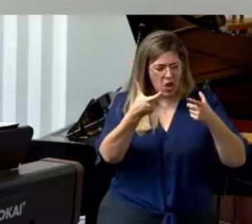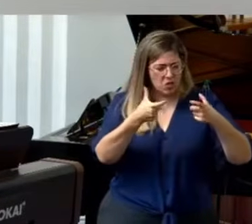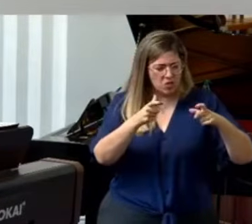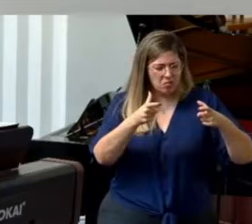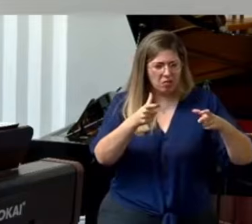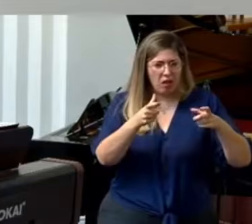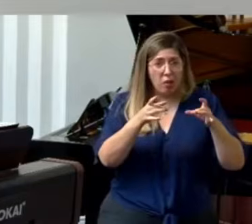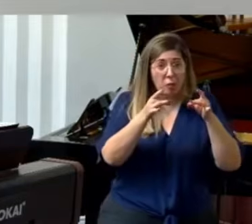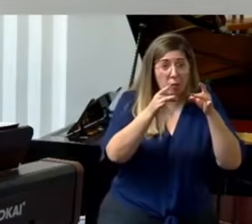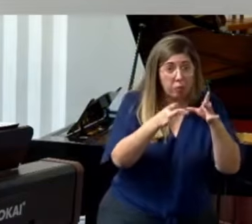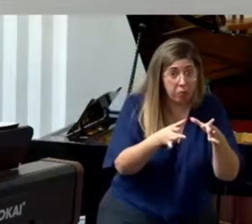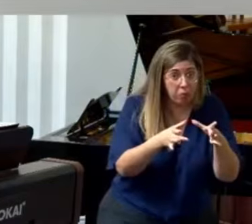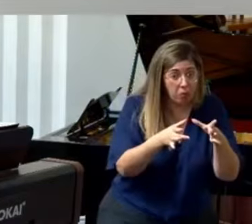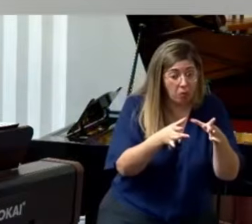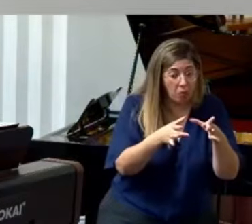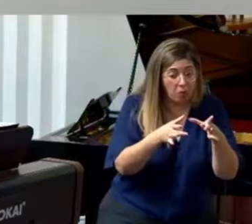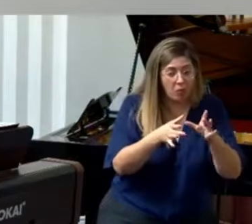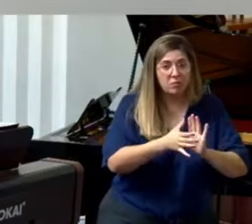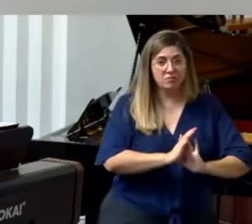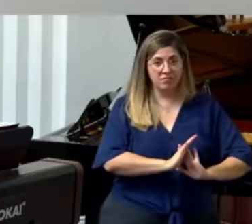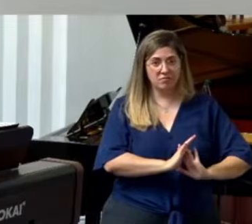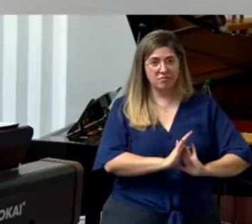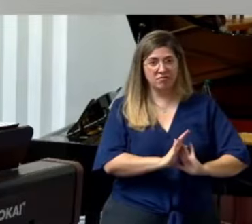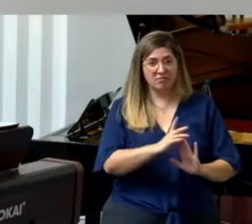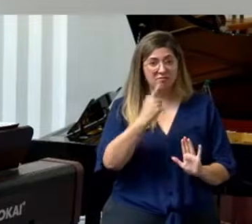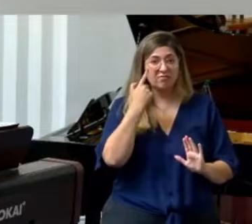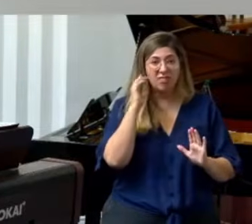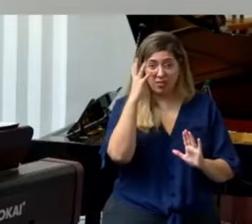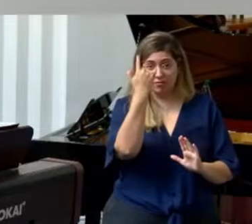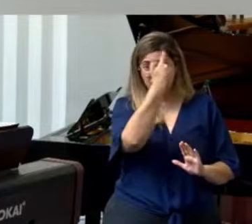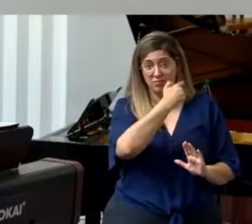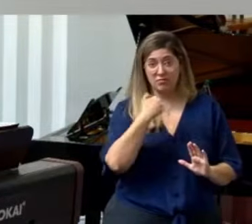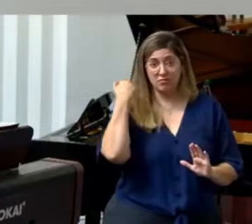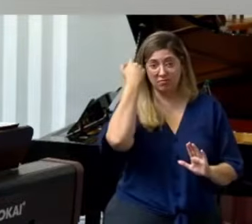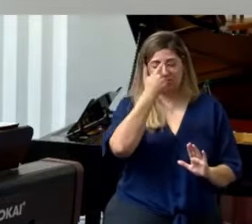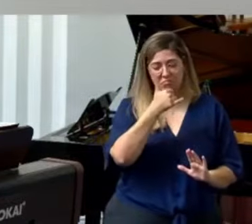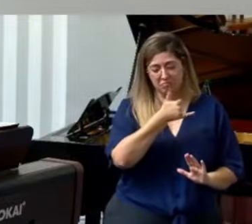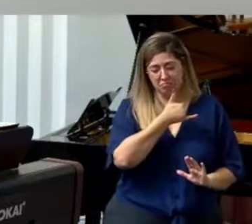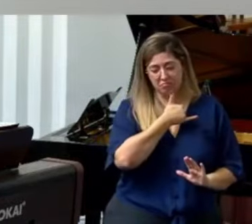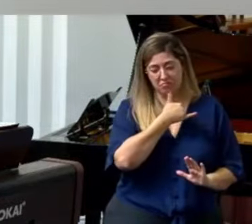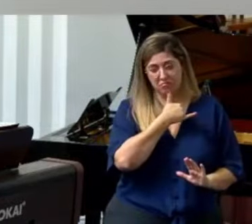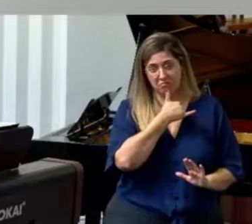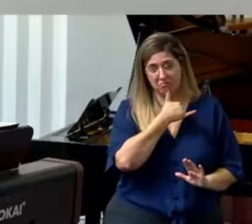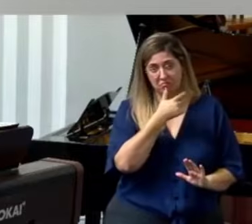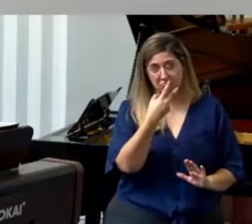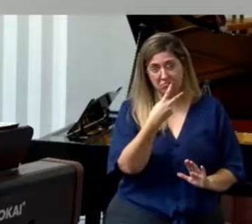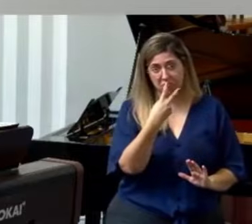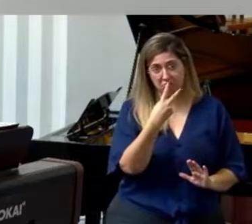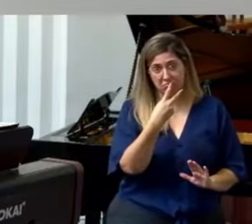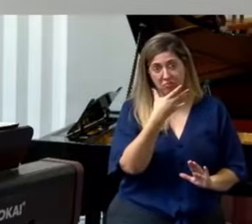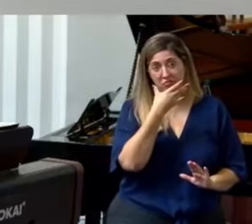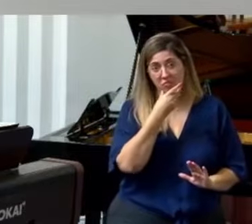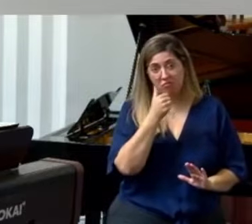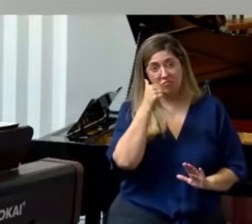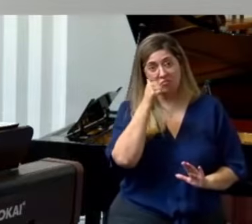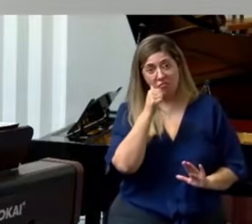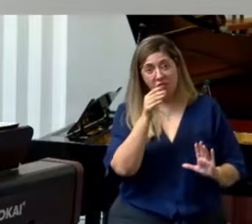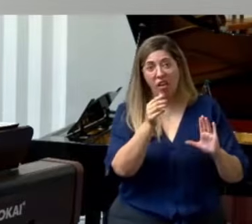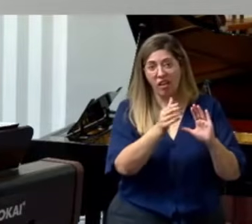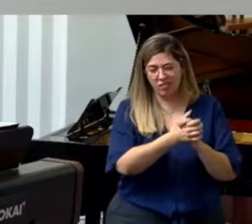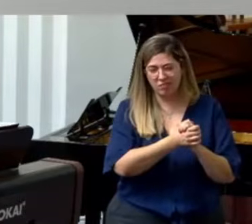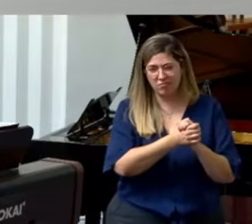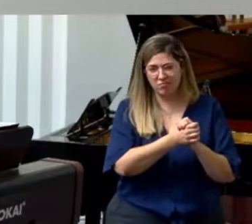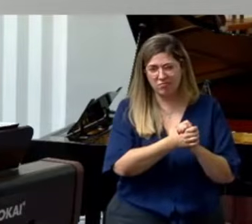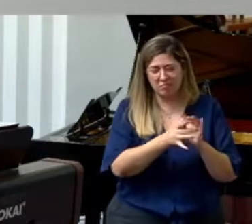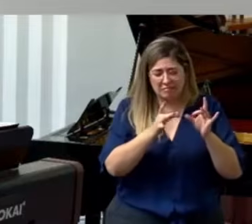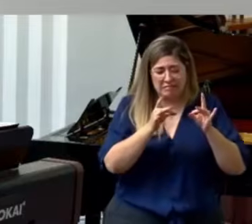estaria o rosto? Um rosto triste, então um rosto abatido. Então um casal bastante triste por ser expulso do melhor lugar da terra.